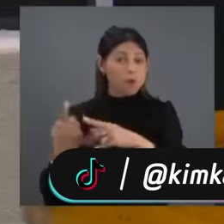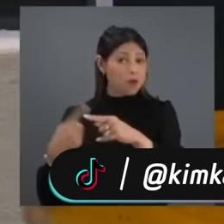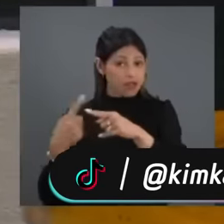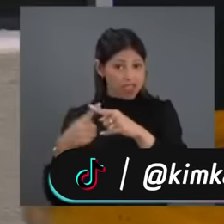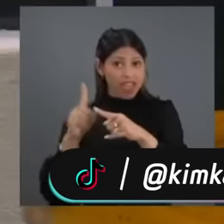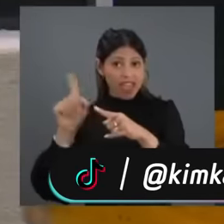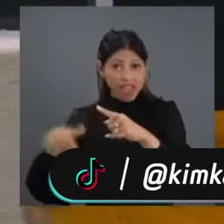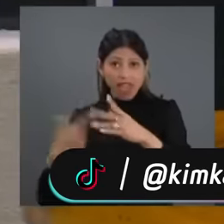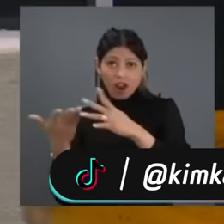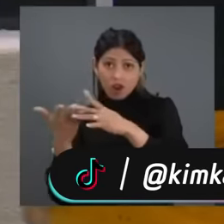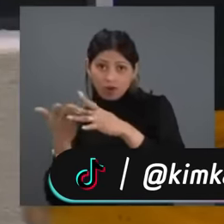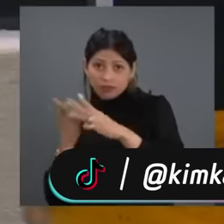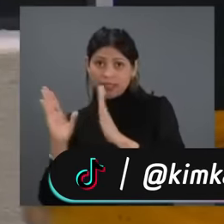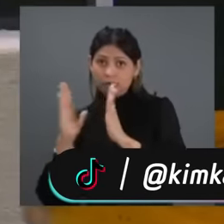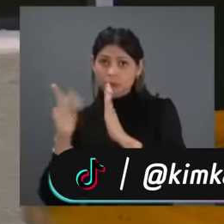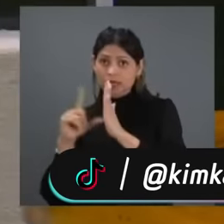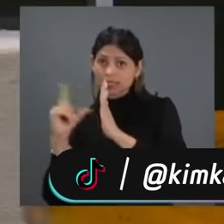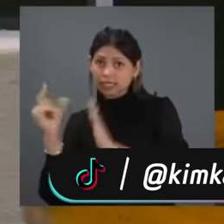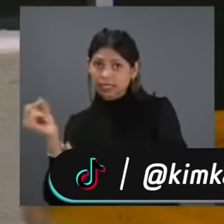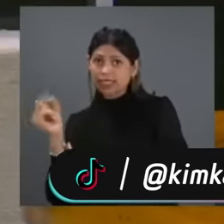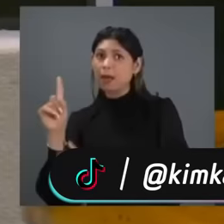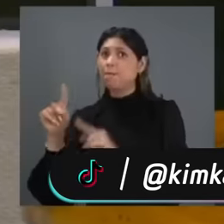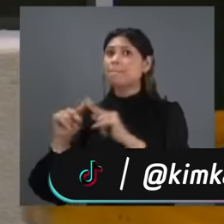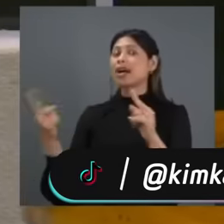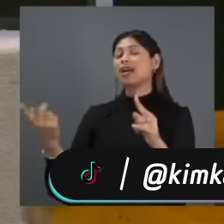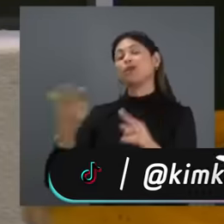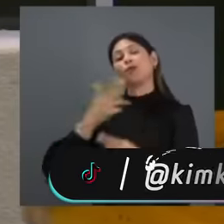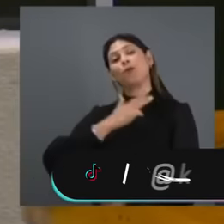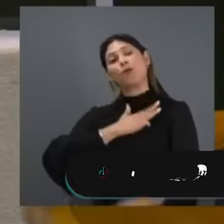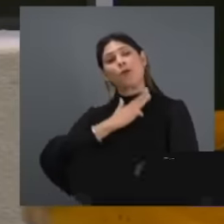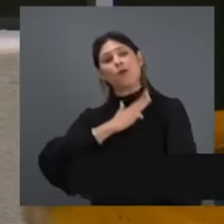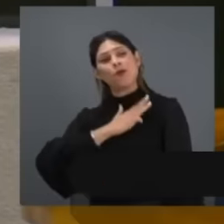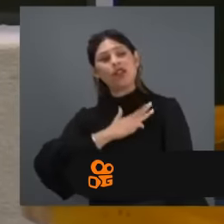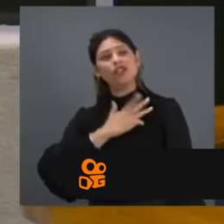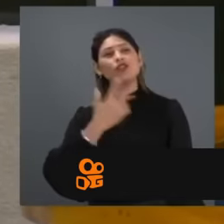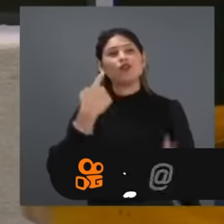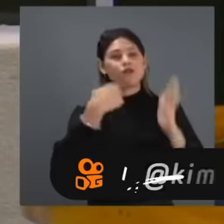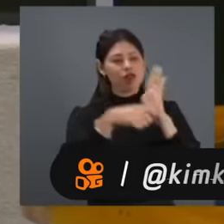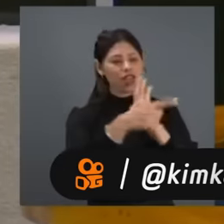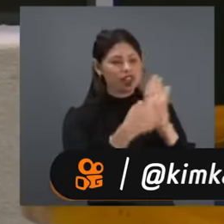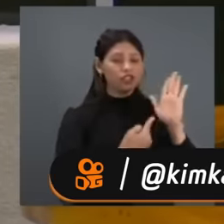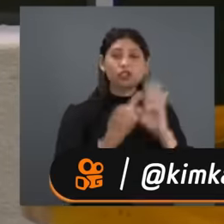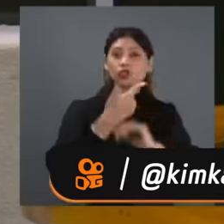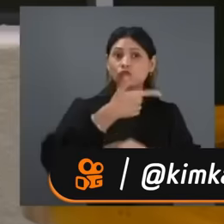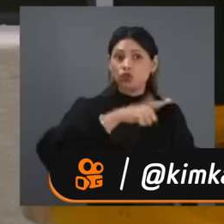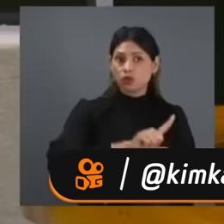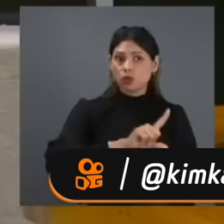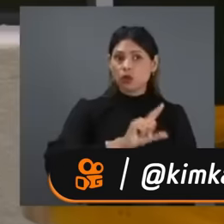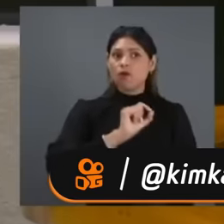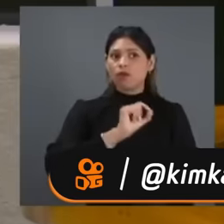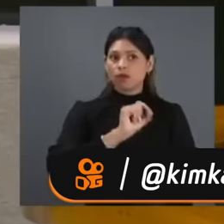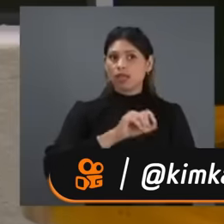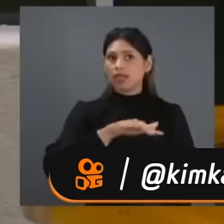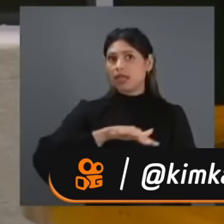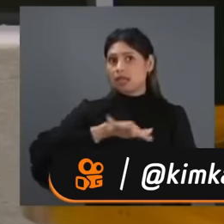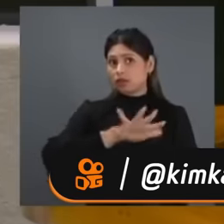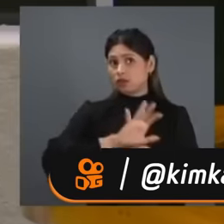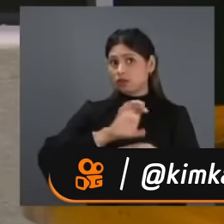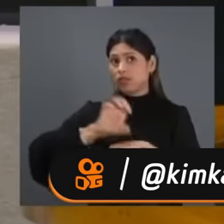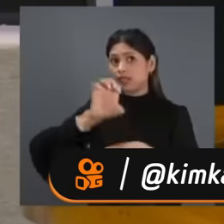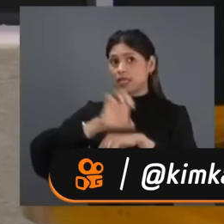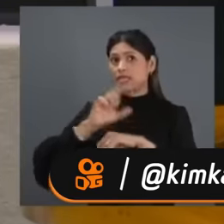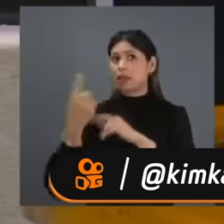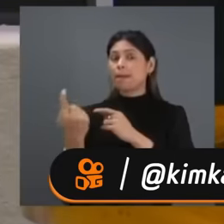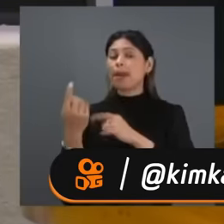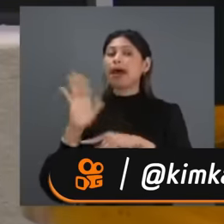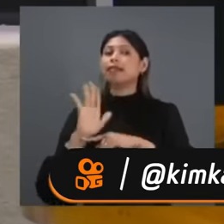o presidente Lula veta e garante mais uma vez o posicionamento do PT, das esquerdas, em favor do crime,